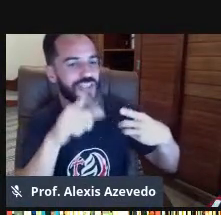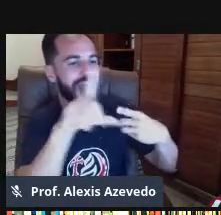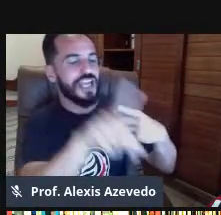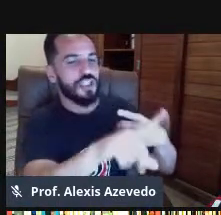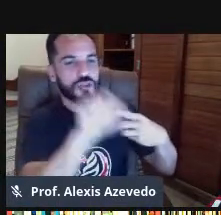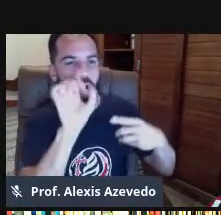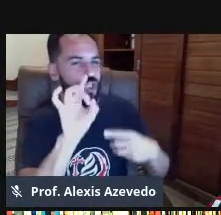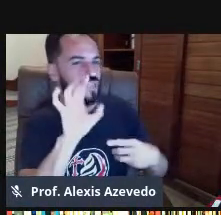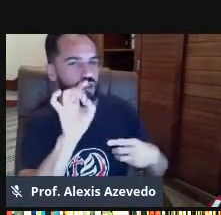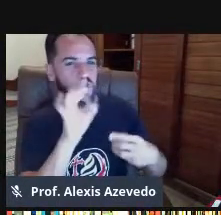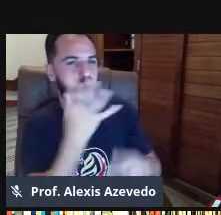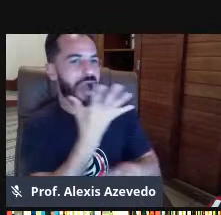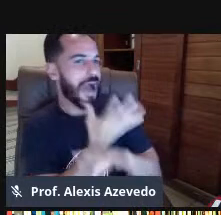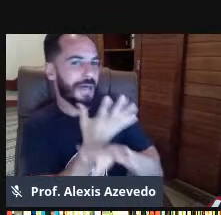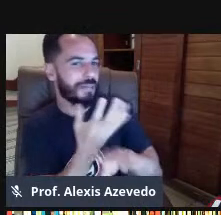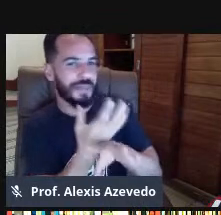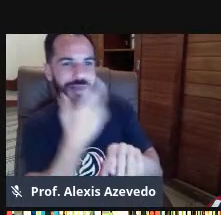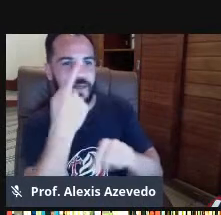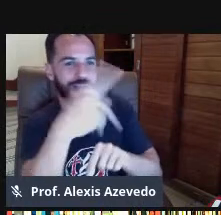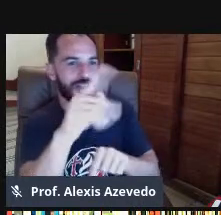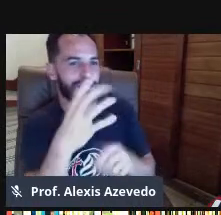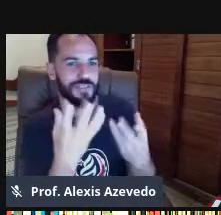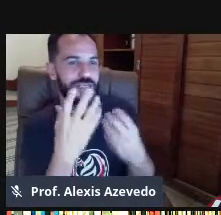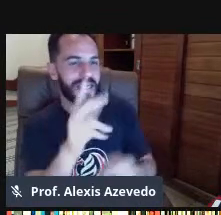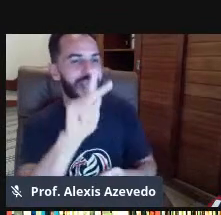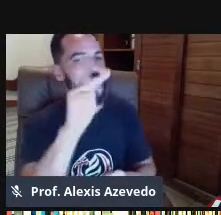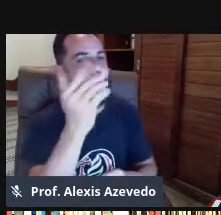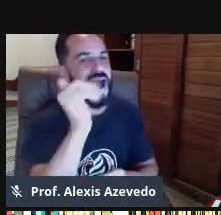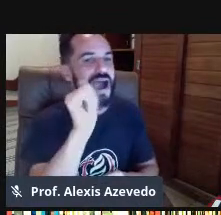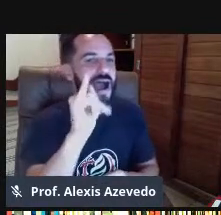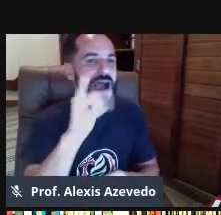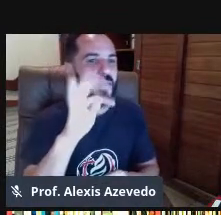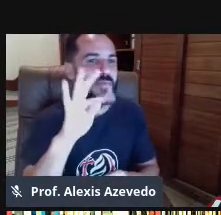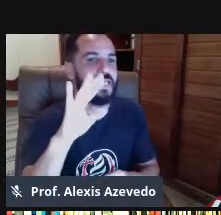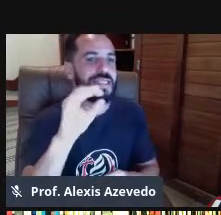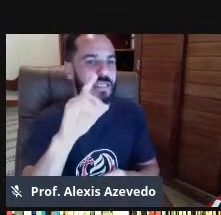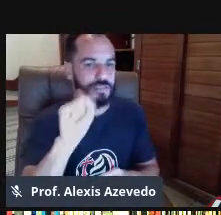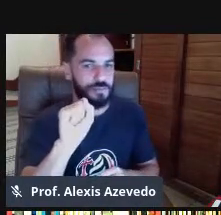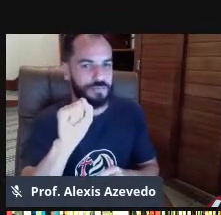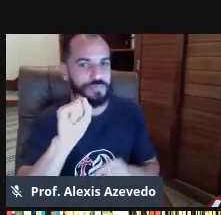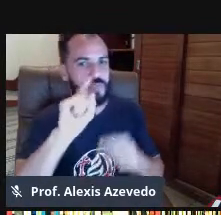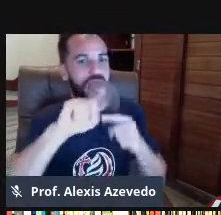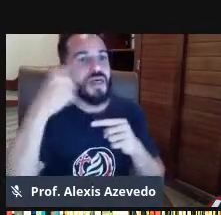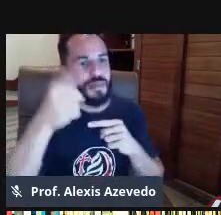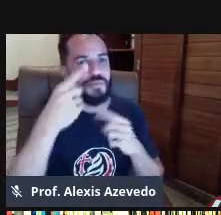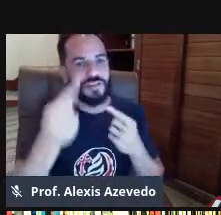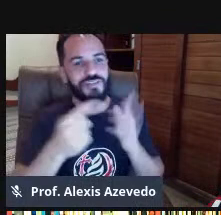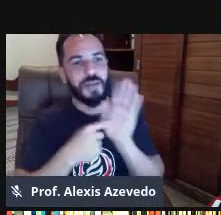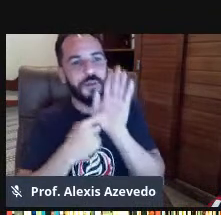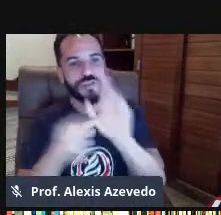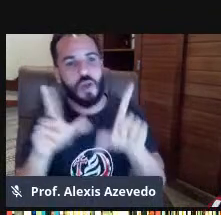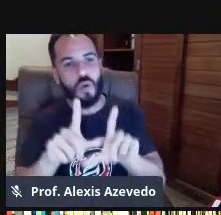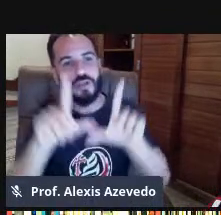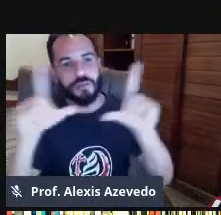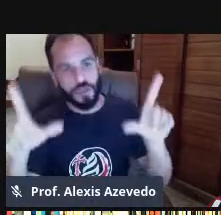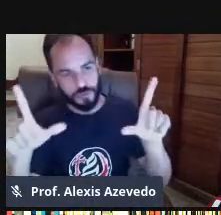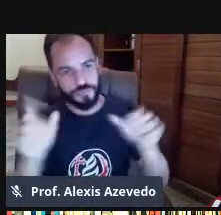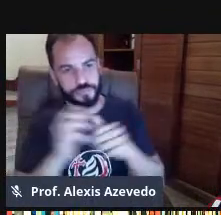a sua habilitação. Né? Daqui a pouco, no quadro maior, isso fica mais fácil de entender. Mas, enfim...